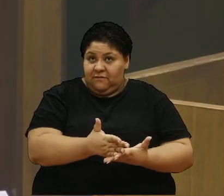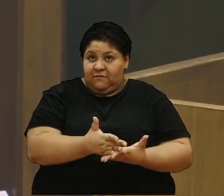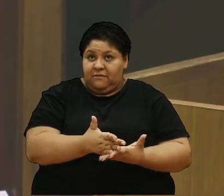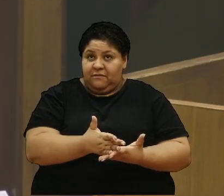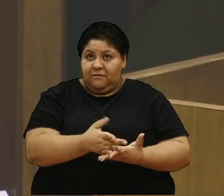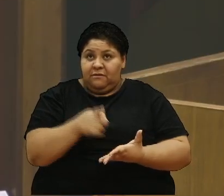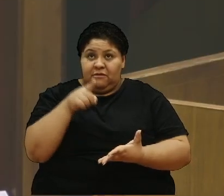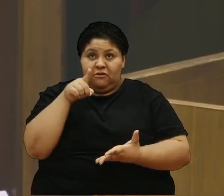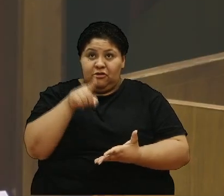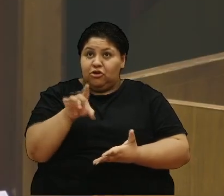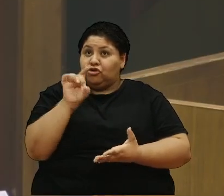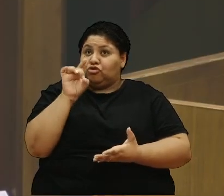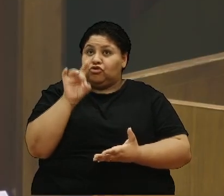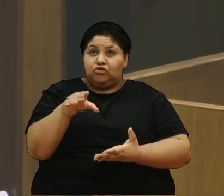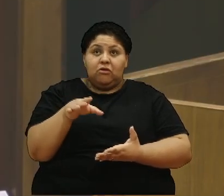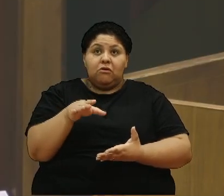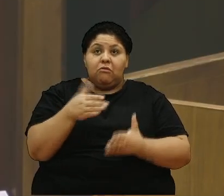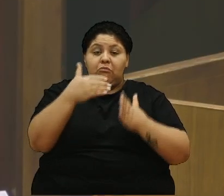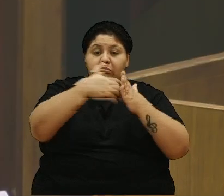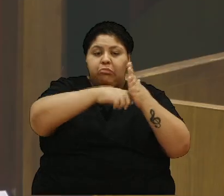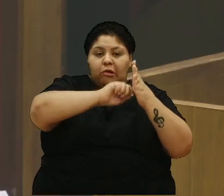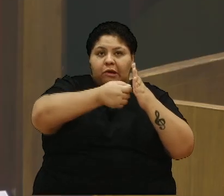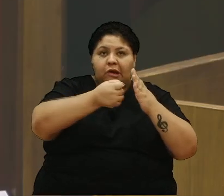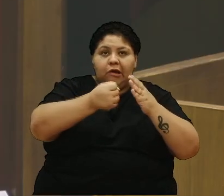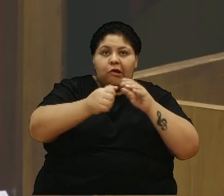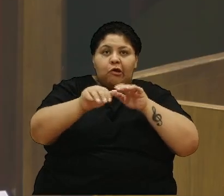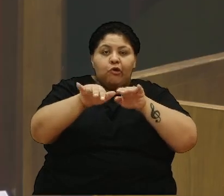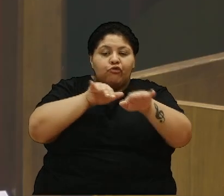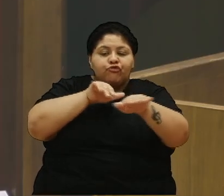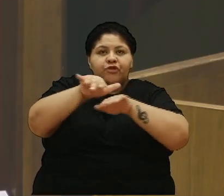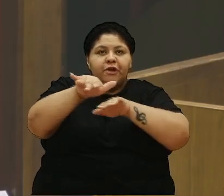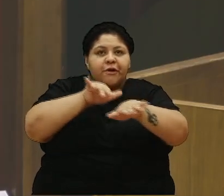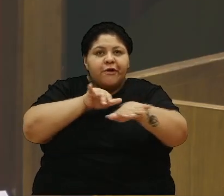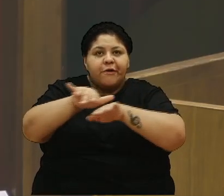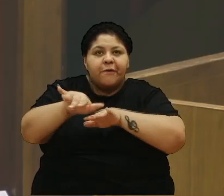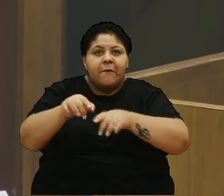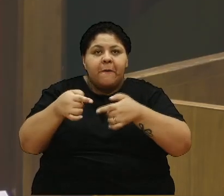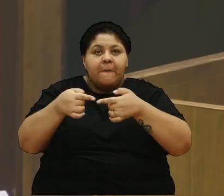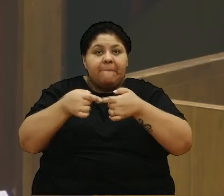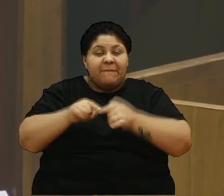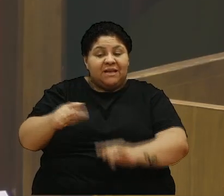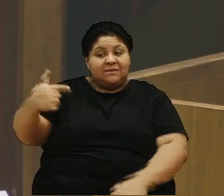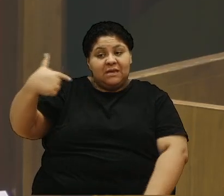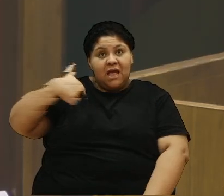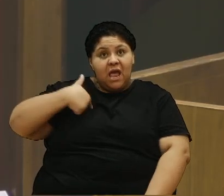E só fica o trânsito. Só que quando este parlamentar,